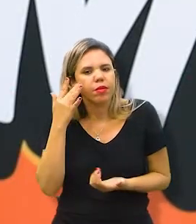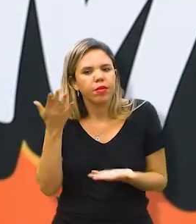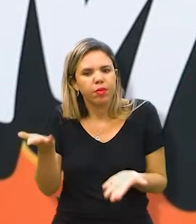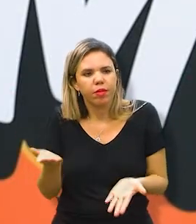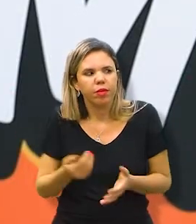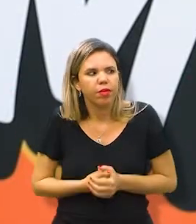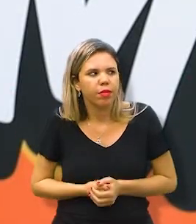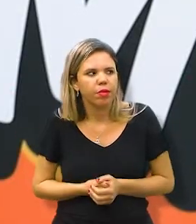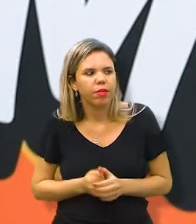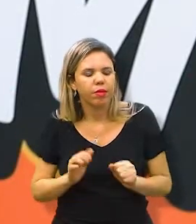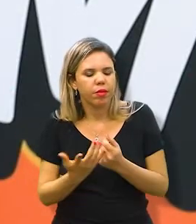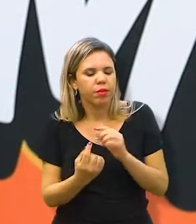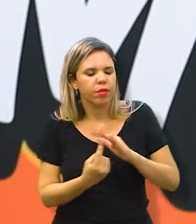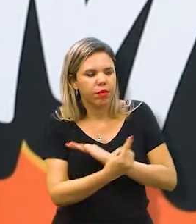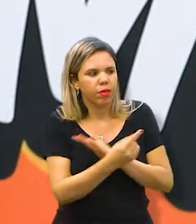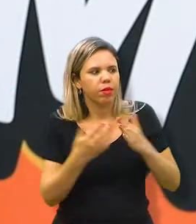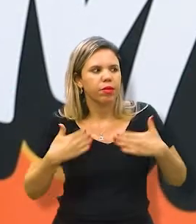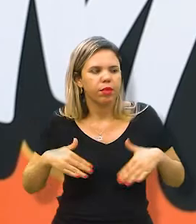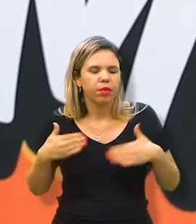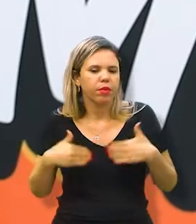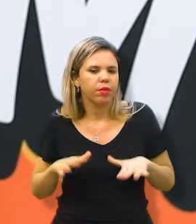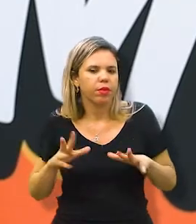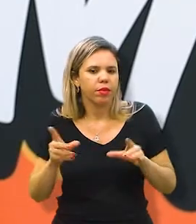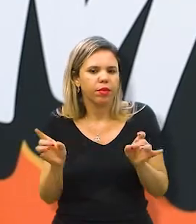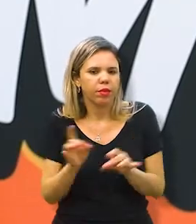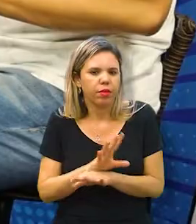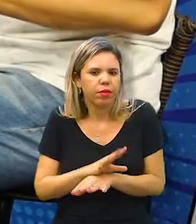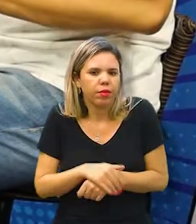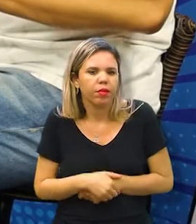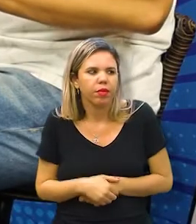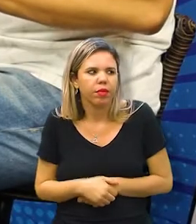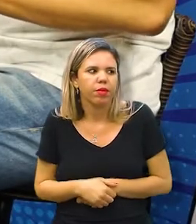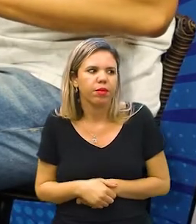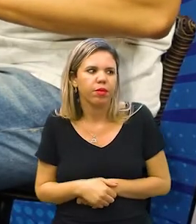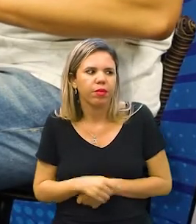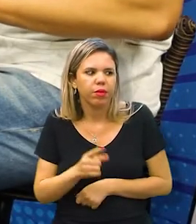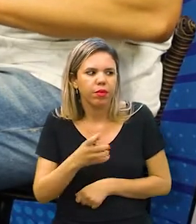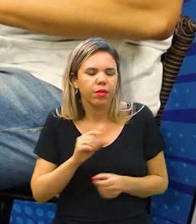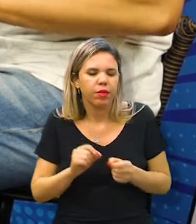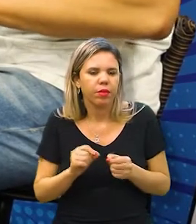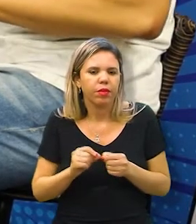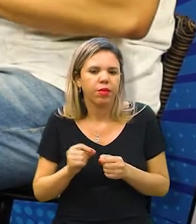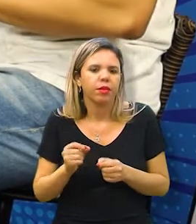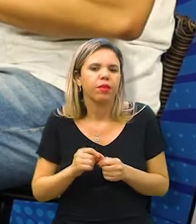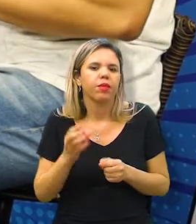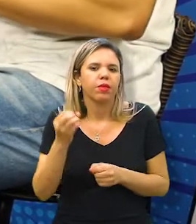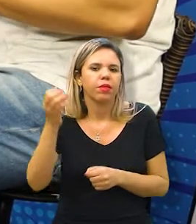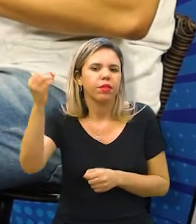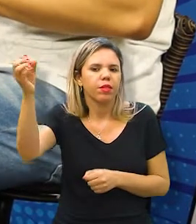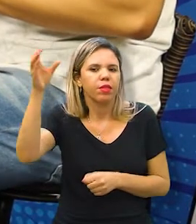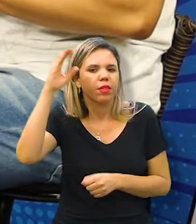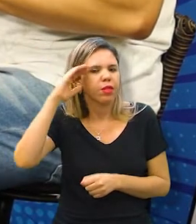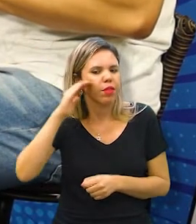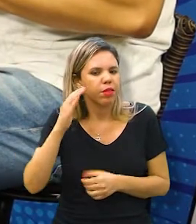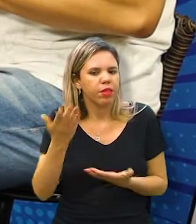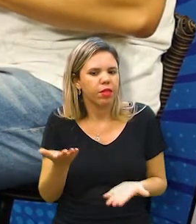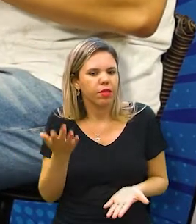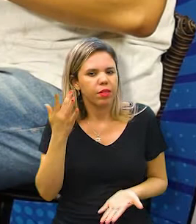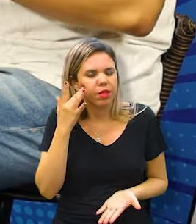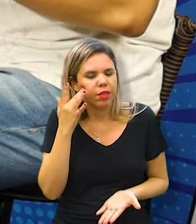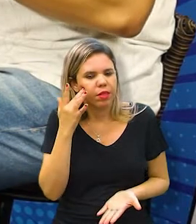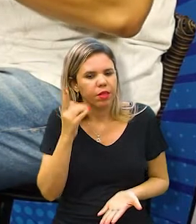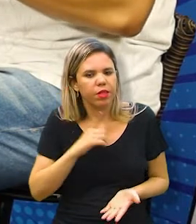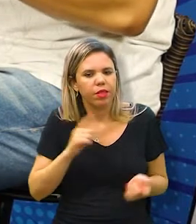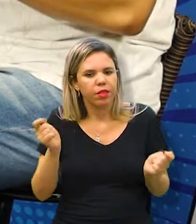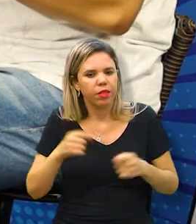né, a quarentena acalmar, tudo se acalmar, né, pretende fazer essa viagem até a Coreia? Olha,